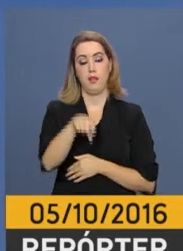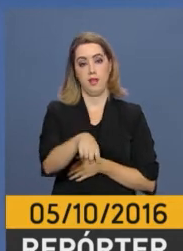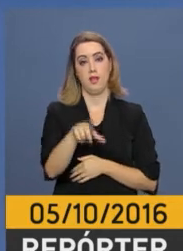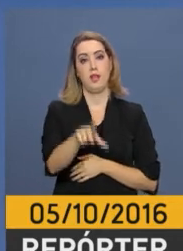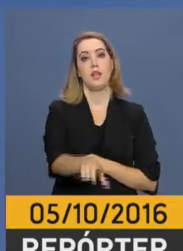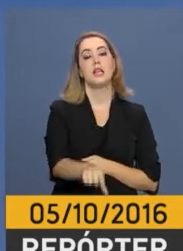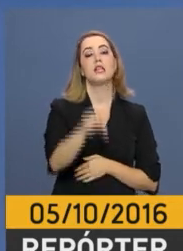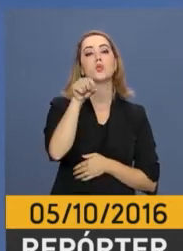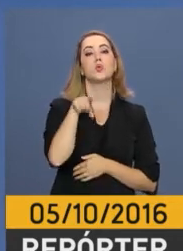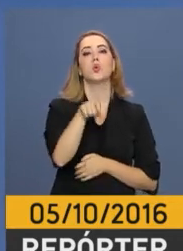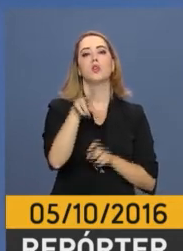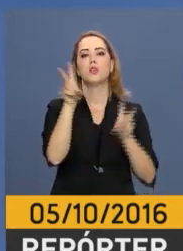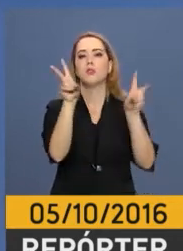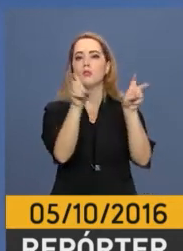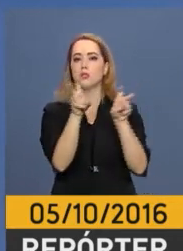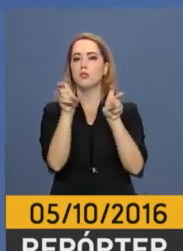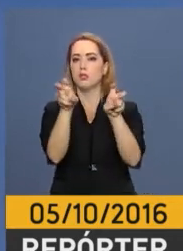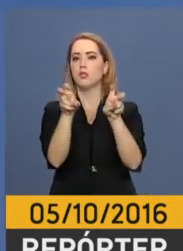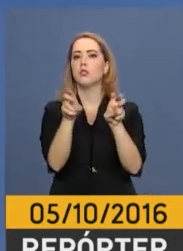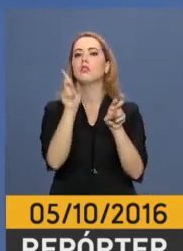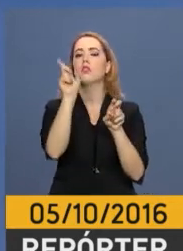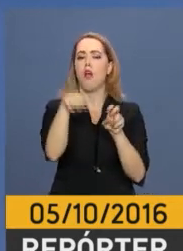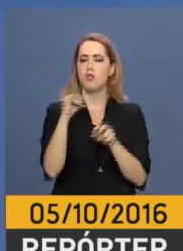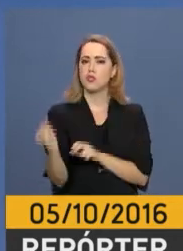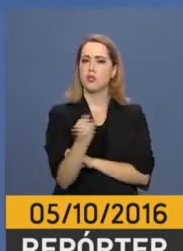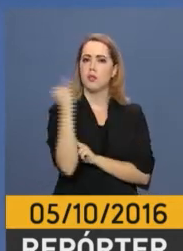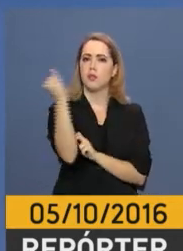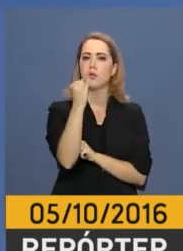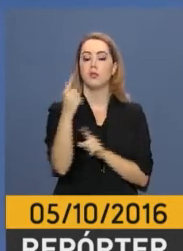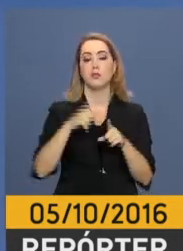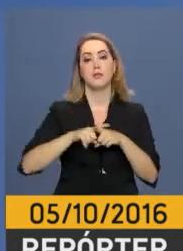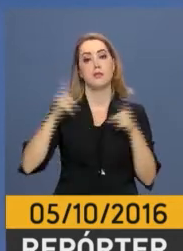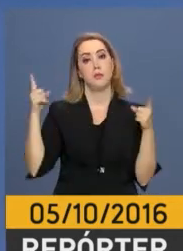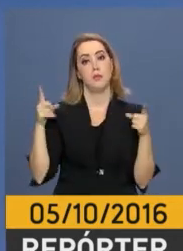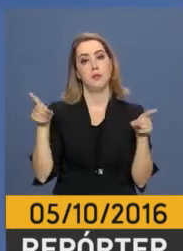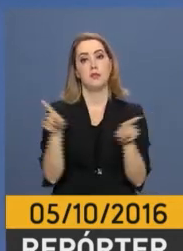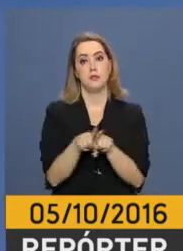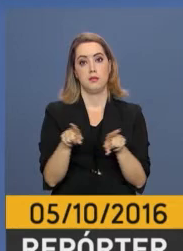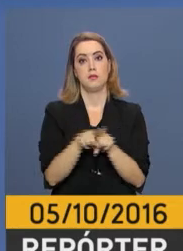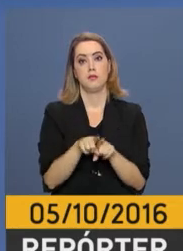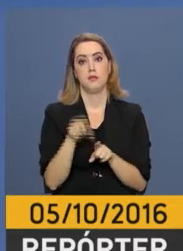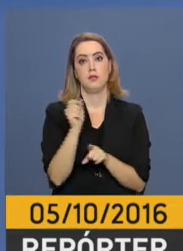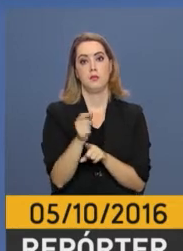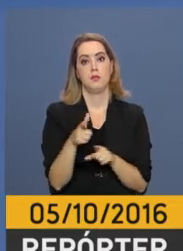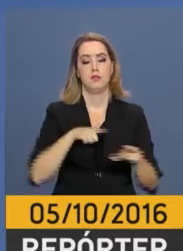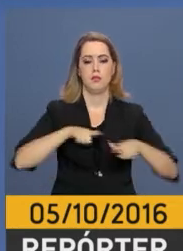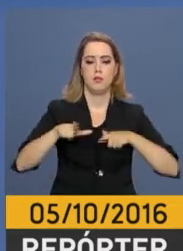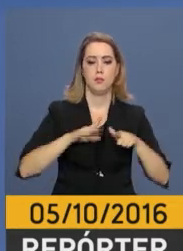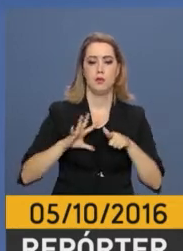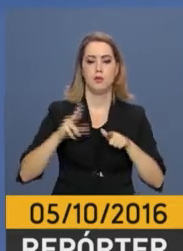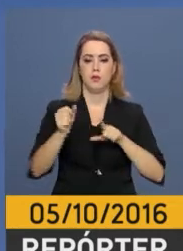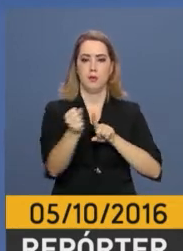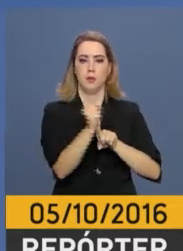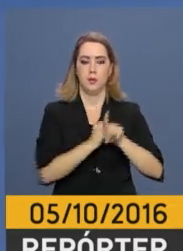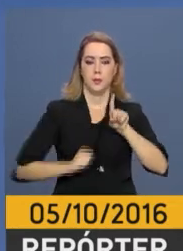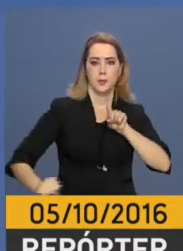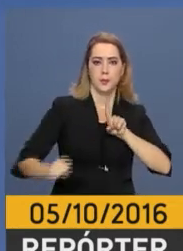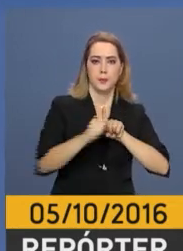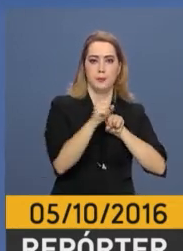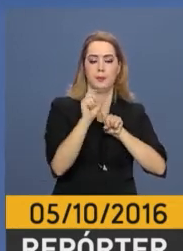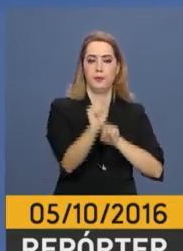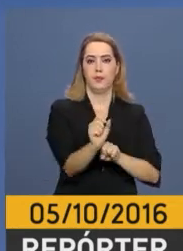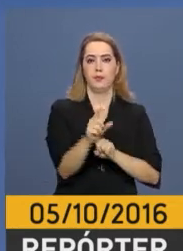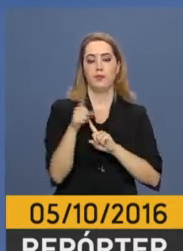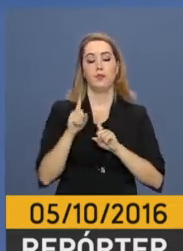esse tema ela acha que é um tema prioritário embora ela vai até ela ela certamente vai trabalhar em toda a área social mas esse é o